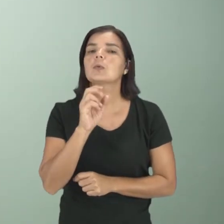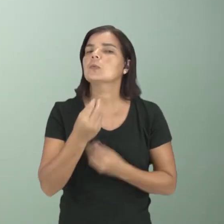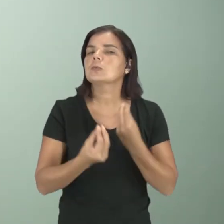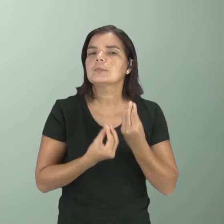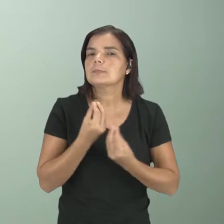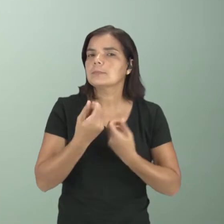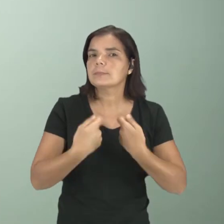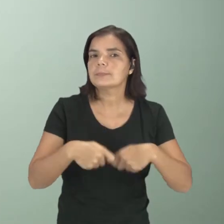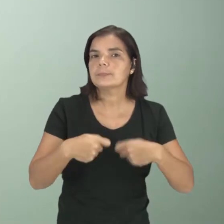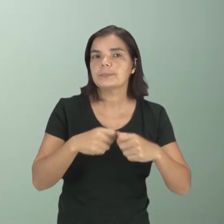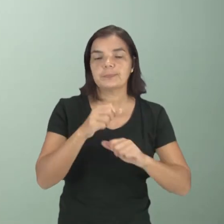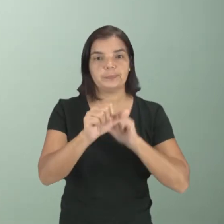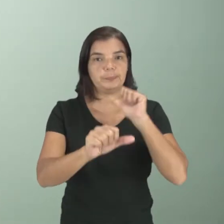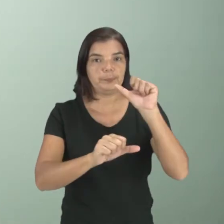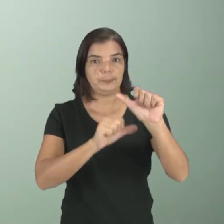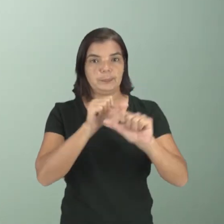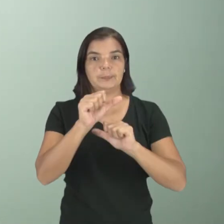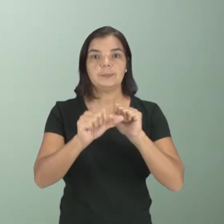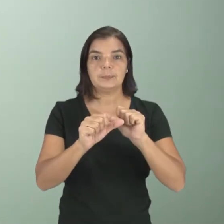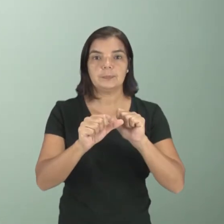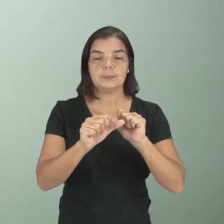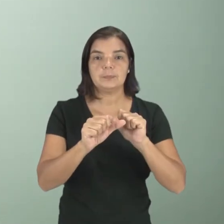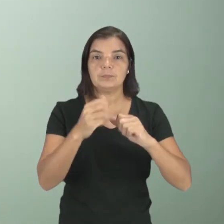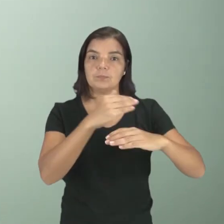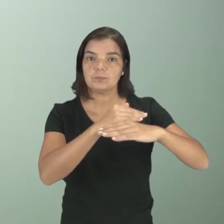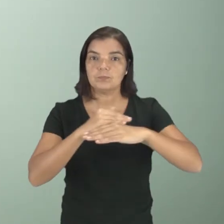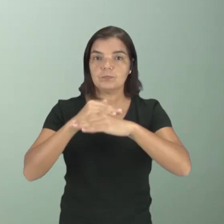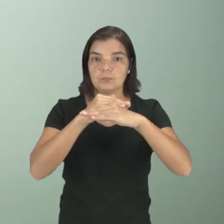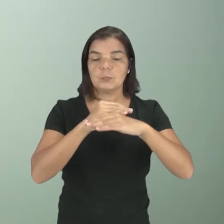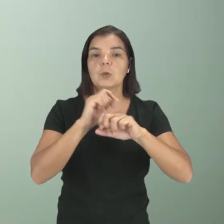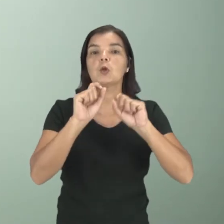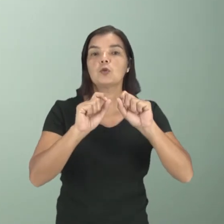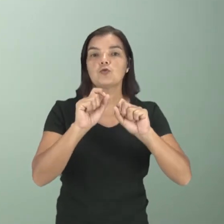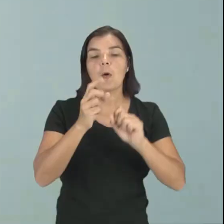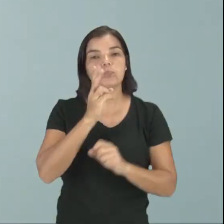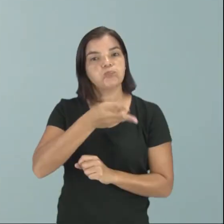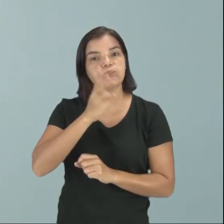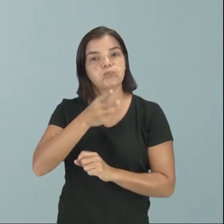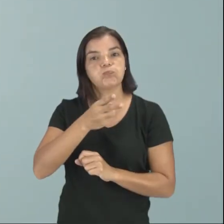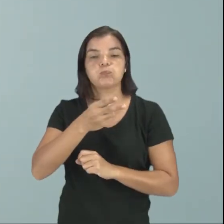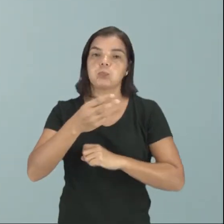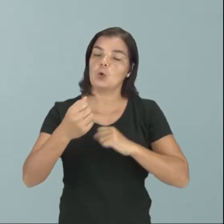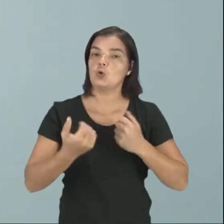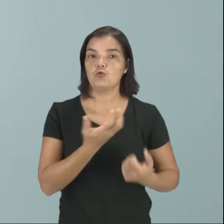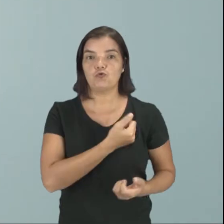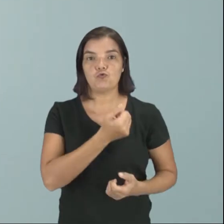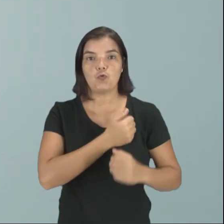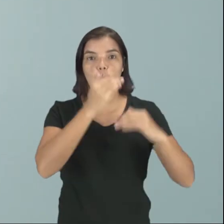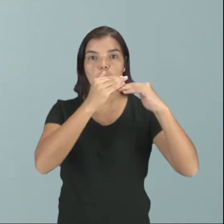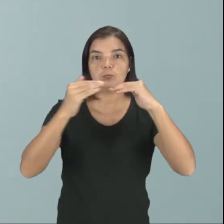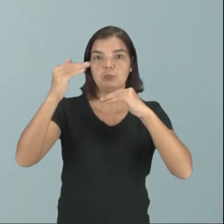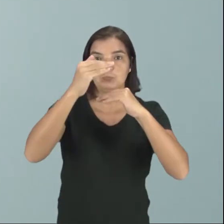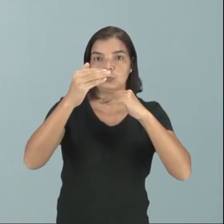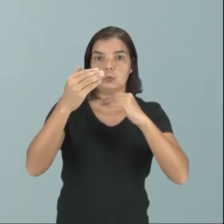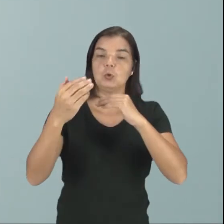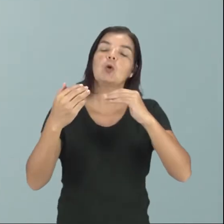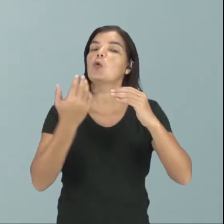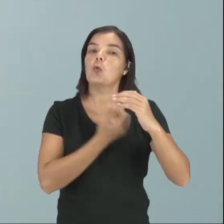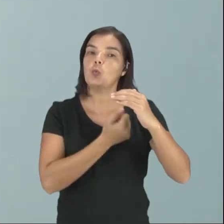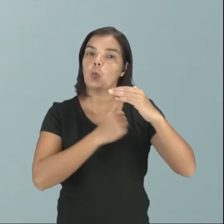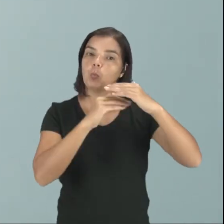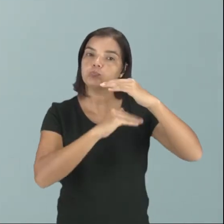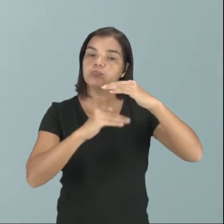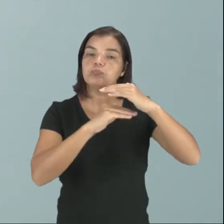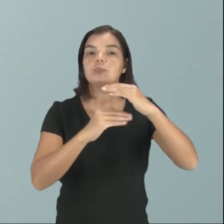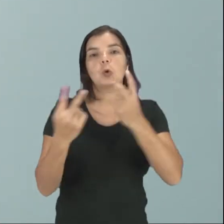nós precisamos transformá-las numa igualdade de potências de uma mesma base. Ou seja, nós igualamos a mesma base e operamos